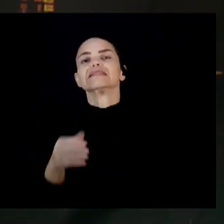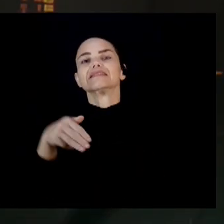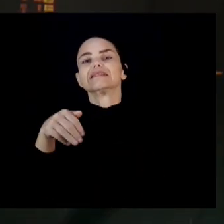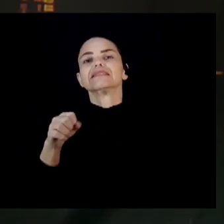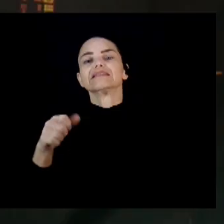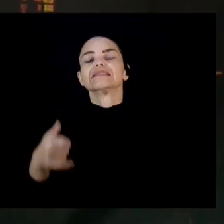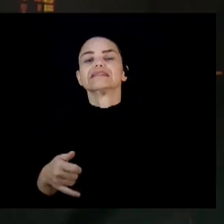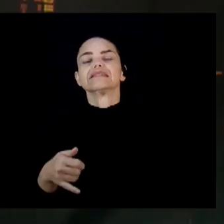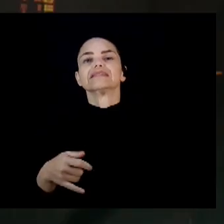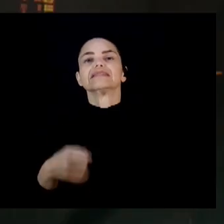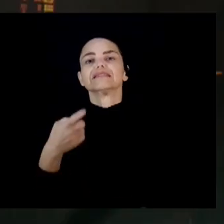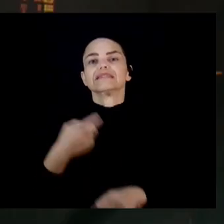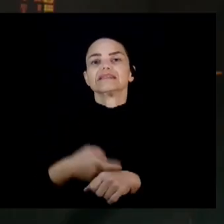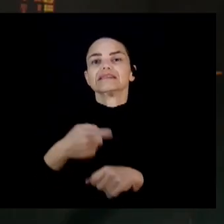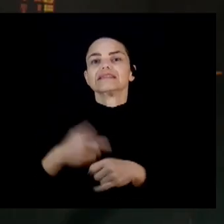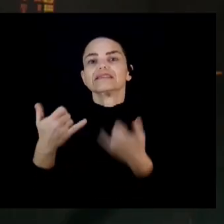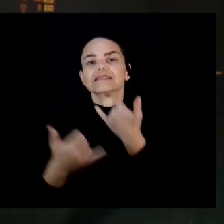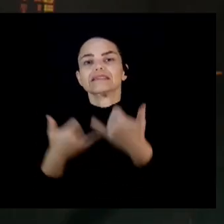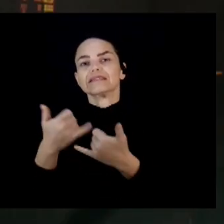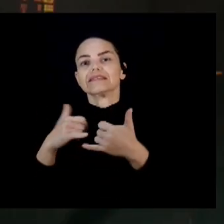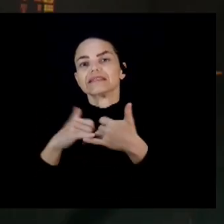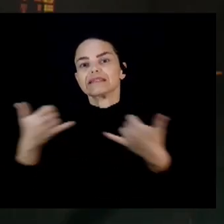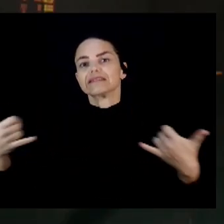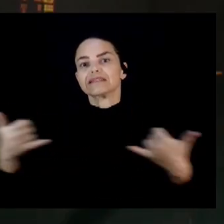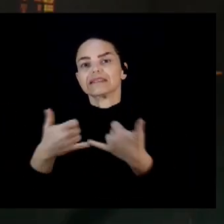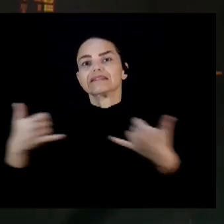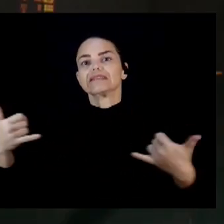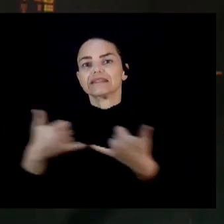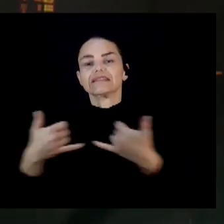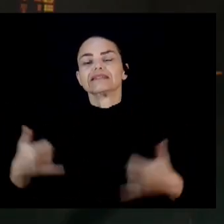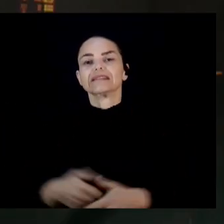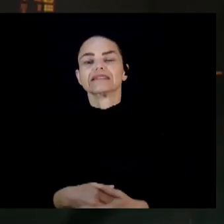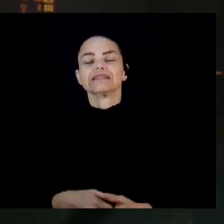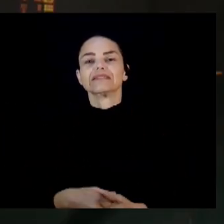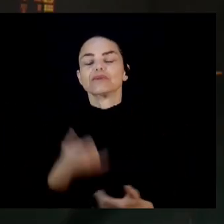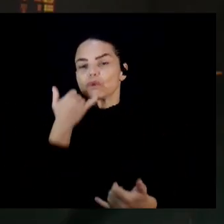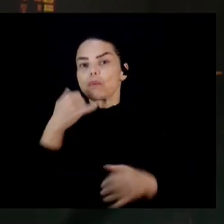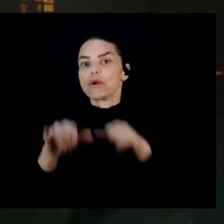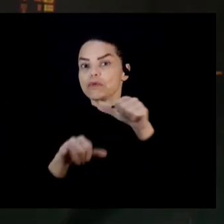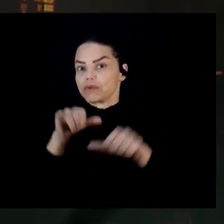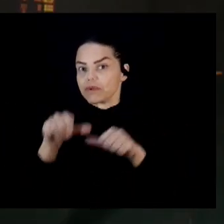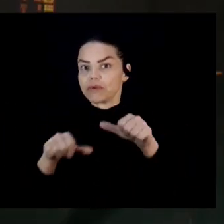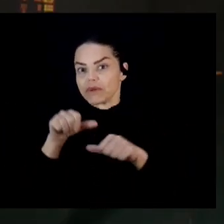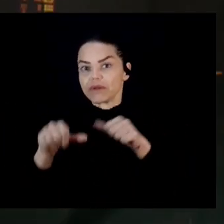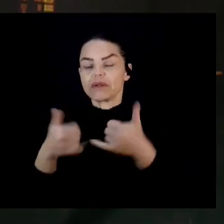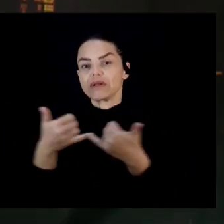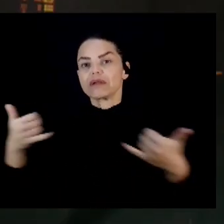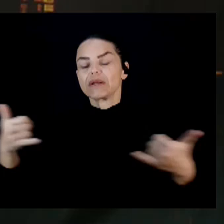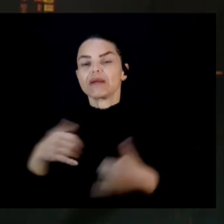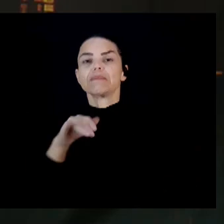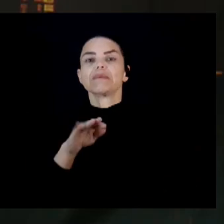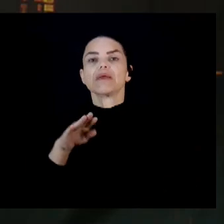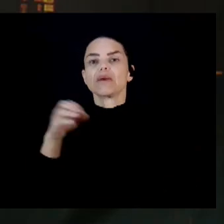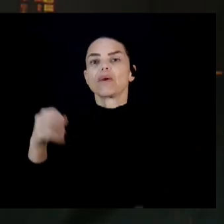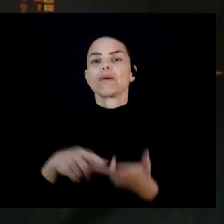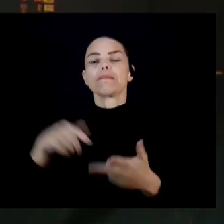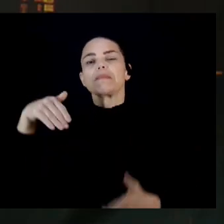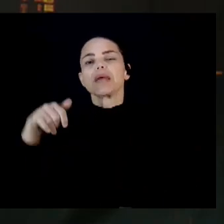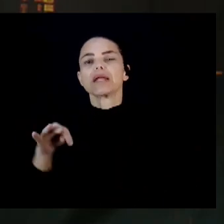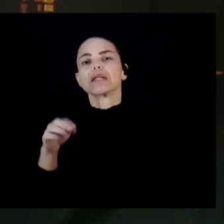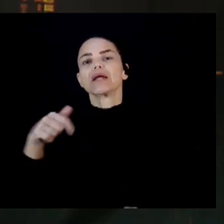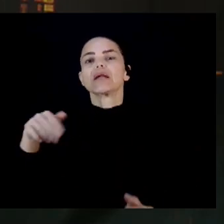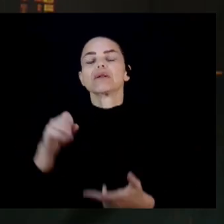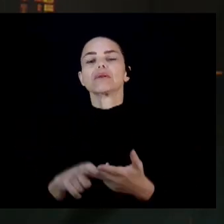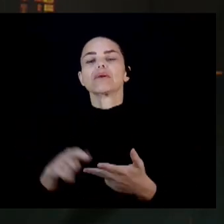de energia até o desenvolvimento de biocombustíveis, biometano, hidrogênio e metanol